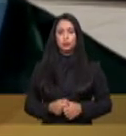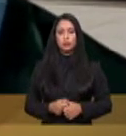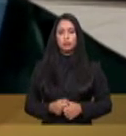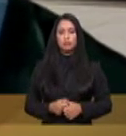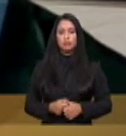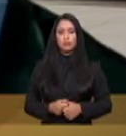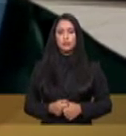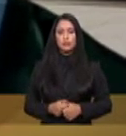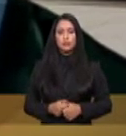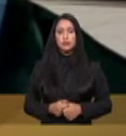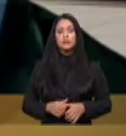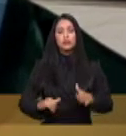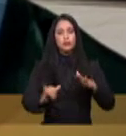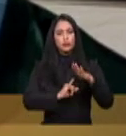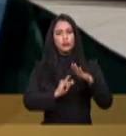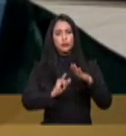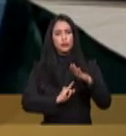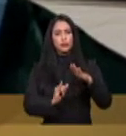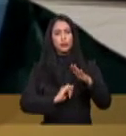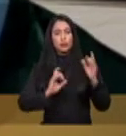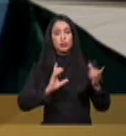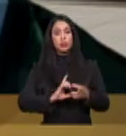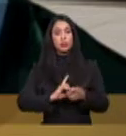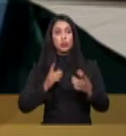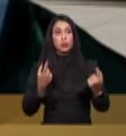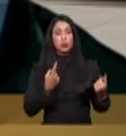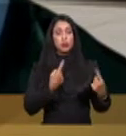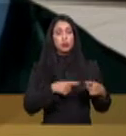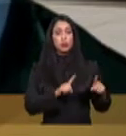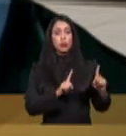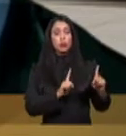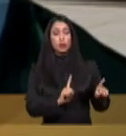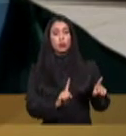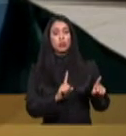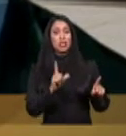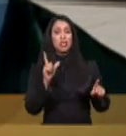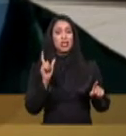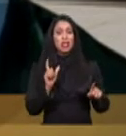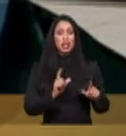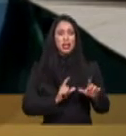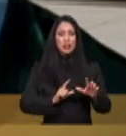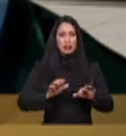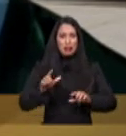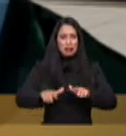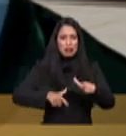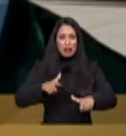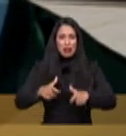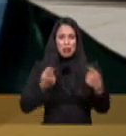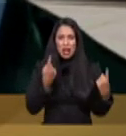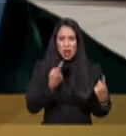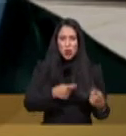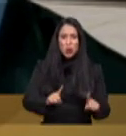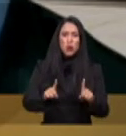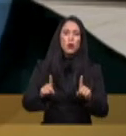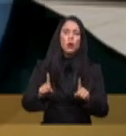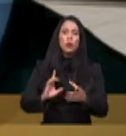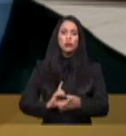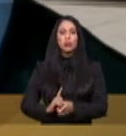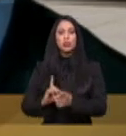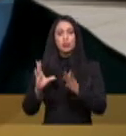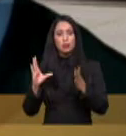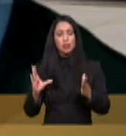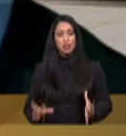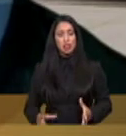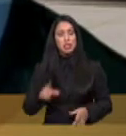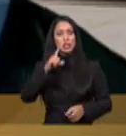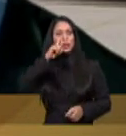A defesa das instituições democráticas contra os engenheiros do caos apontados por D'Ampoli e os perigos